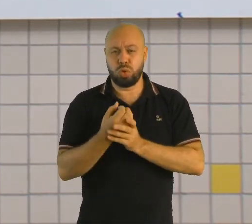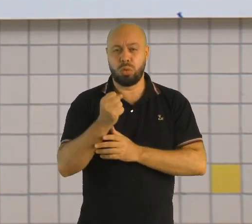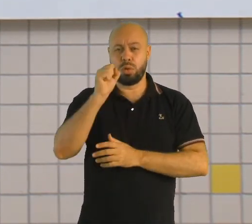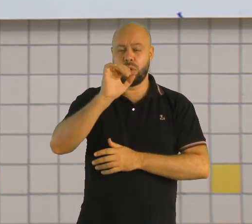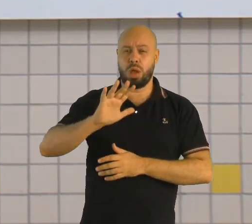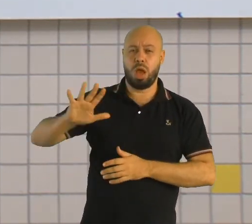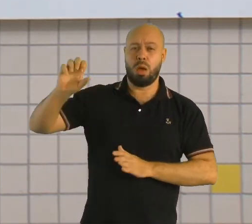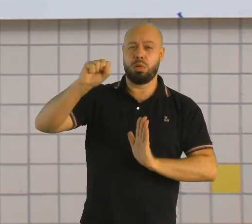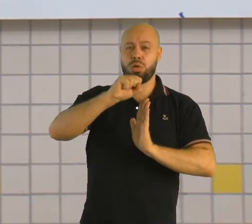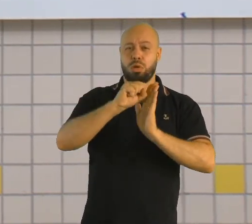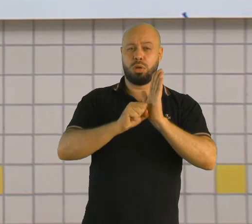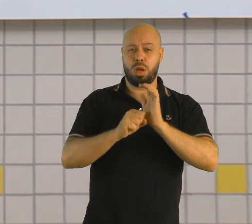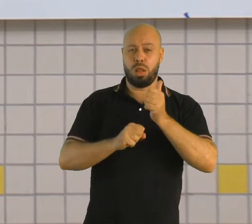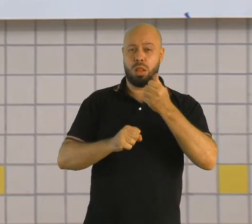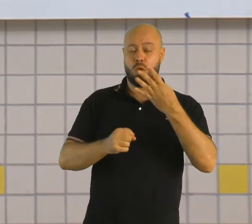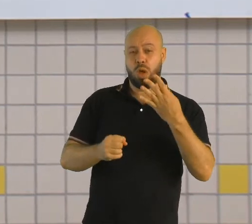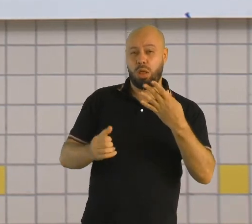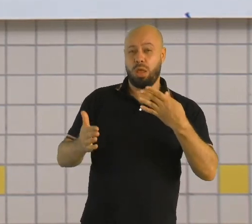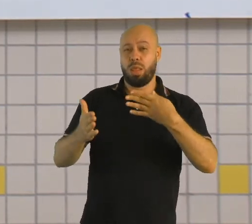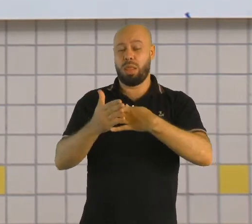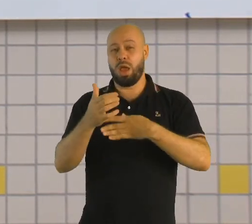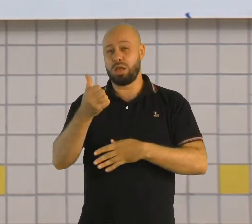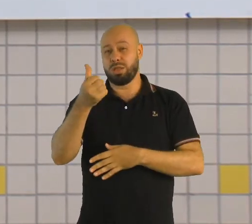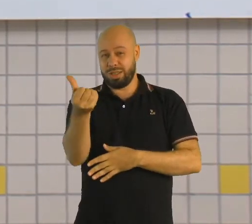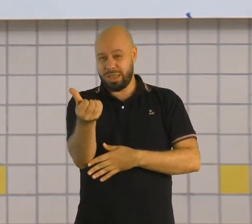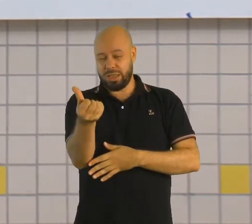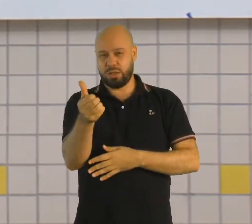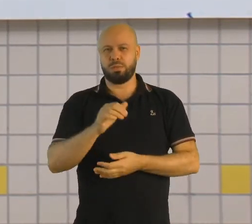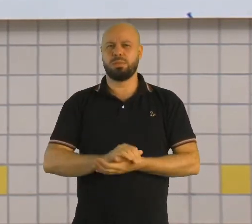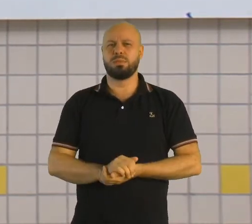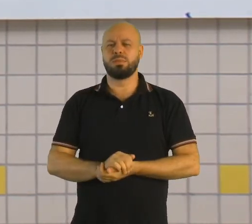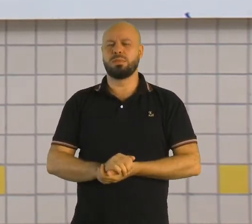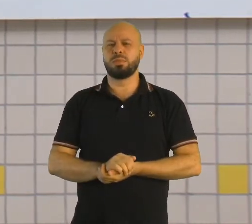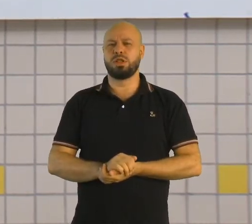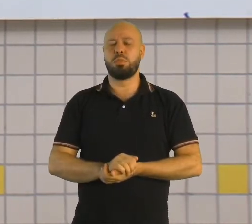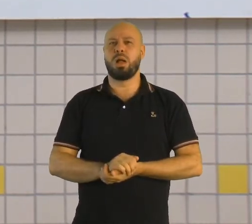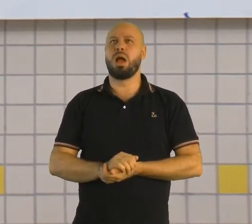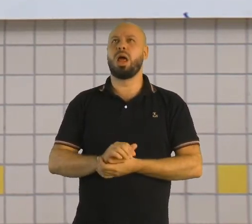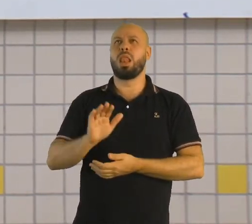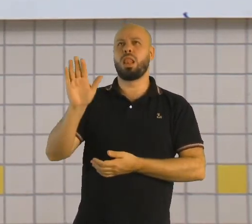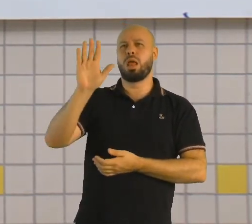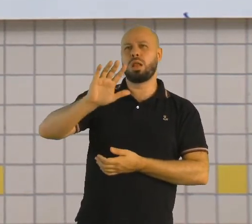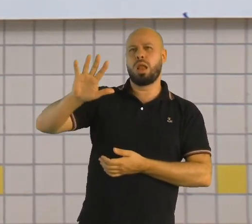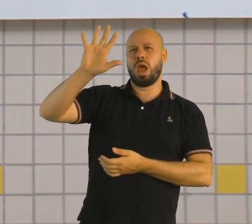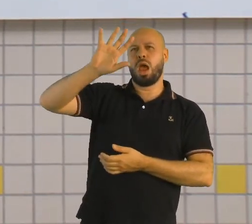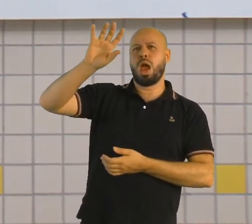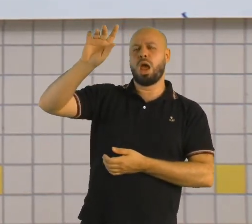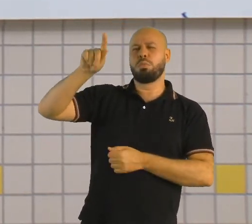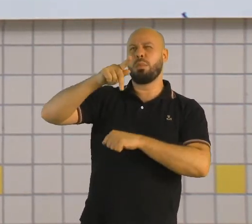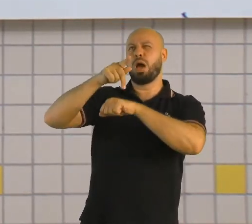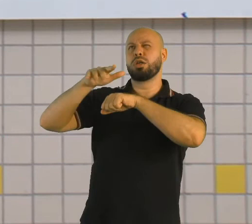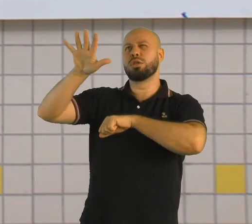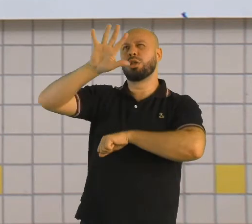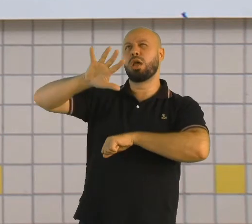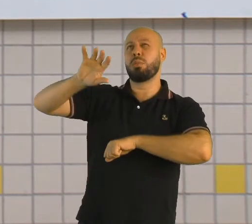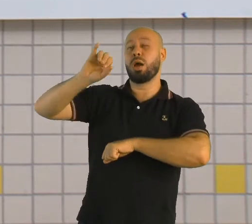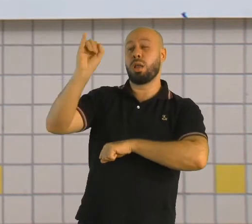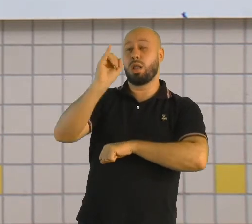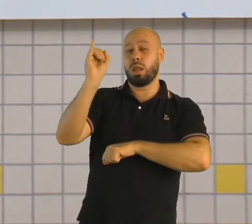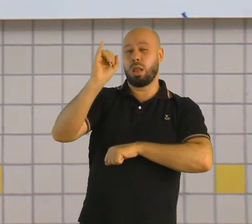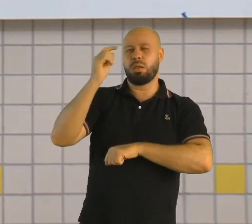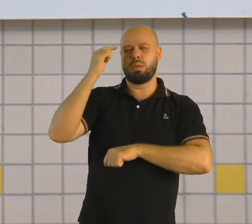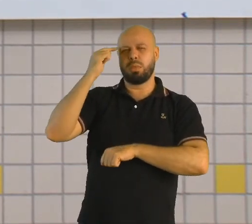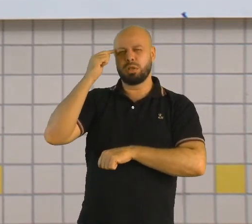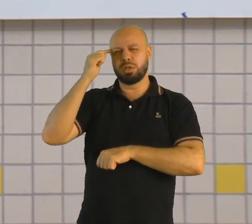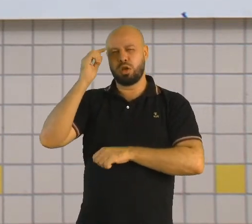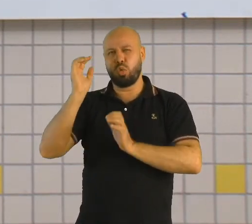entre os séculos XIV aos séculos XVI, né, ele surgiu na Península Itálica, na qual os pensadores renascentistas queriam